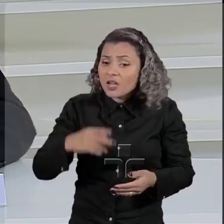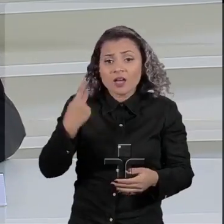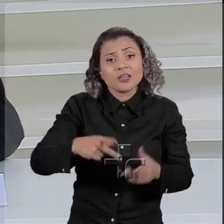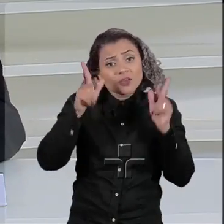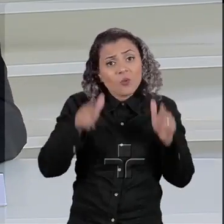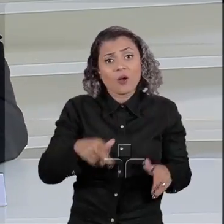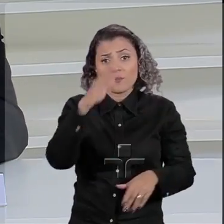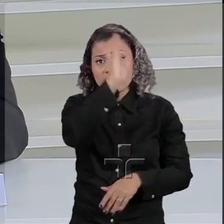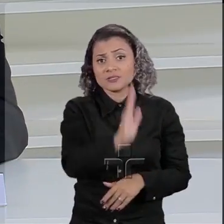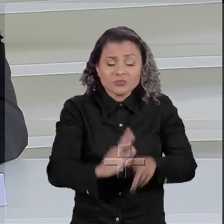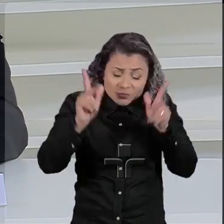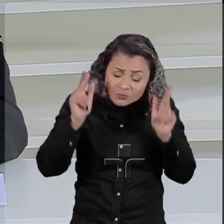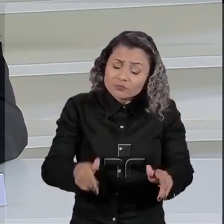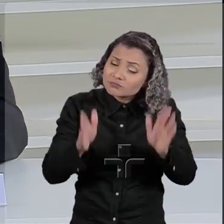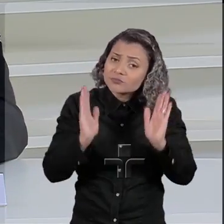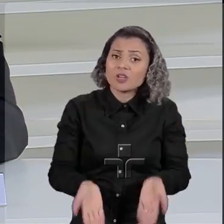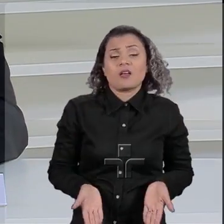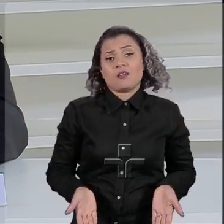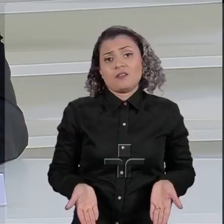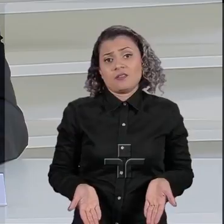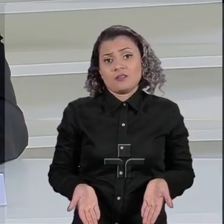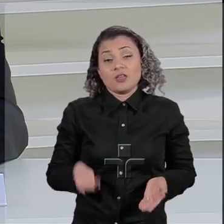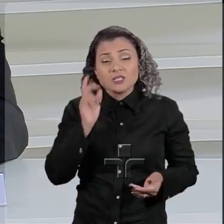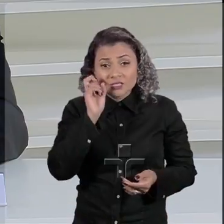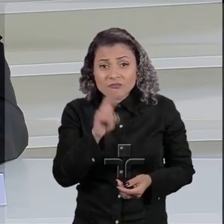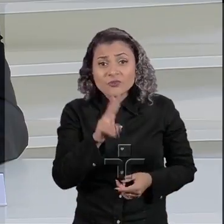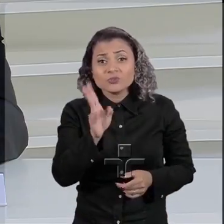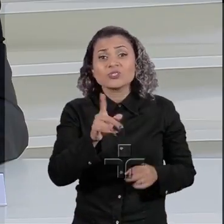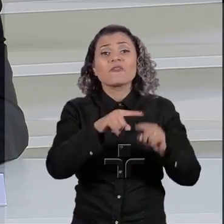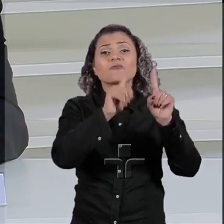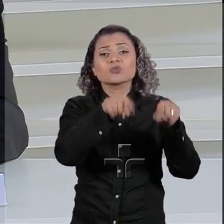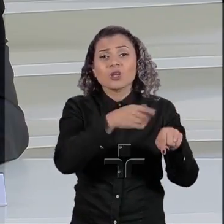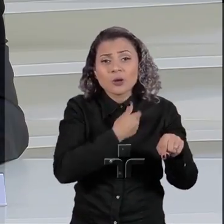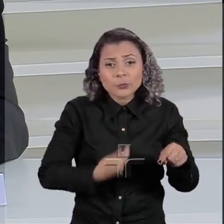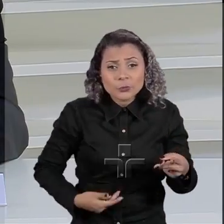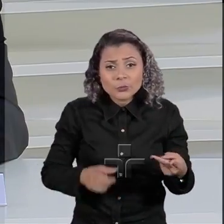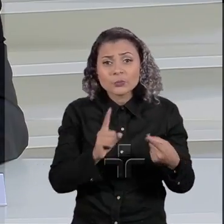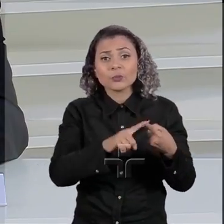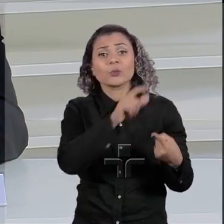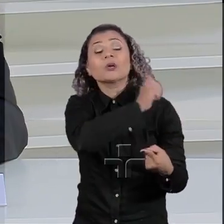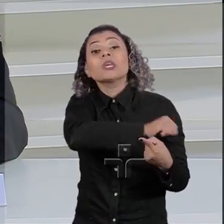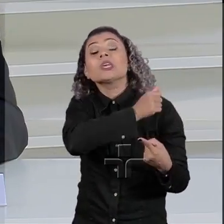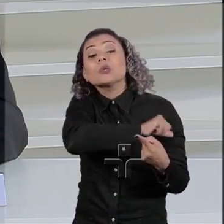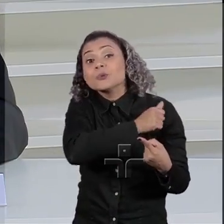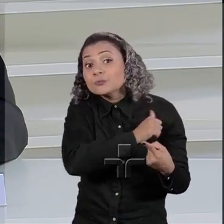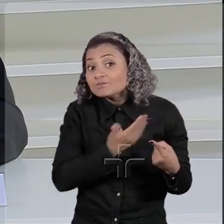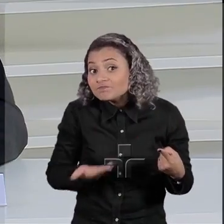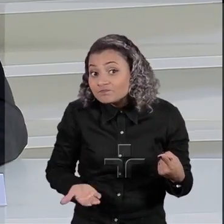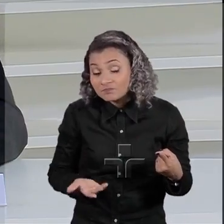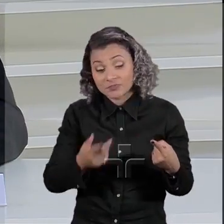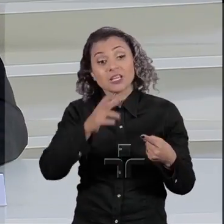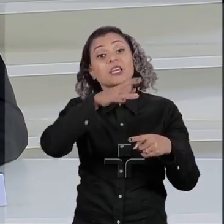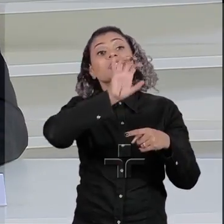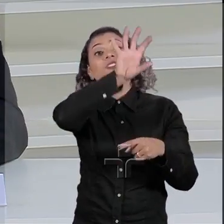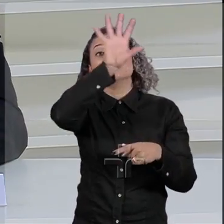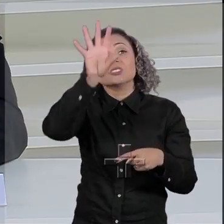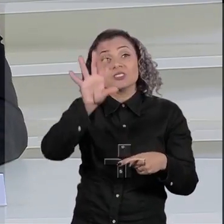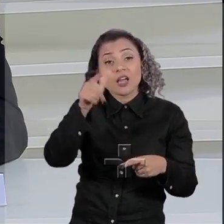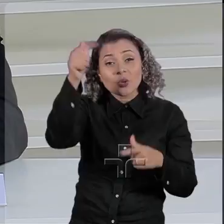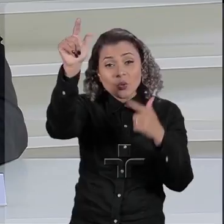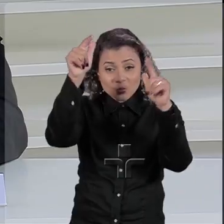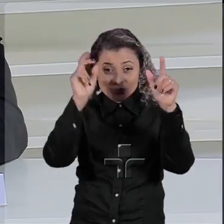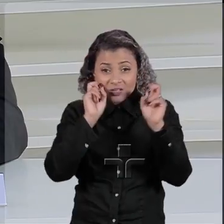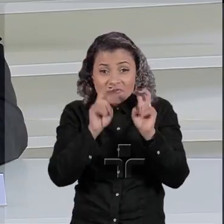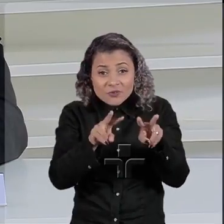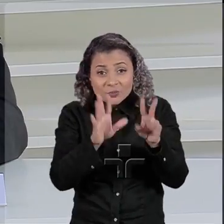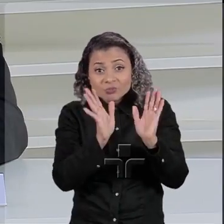aqui. Você vê o colapso, por exemplo, da prestação de serviços públicos no Rio e em outros estados, né? Recentemente vocês